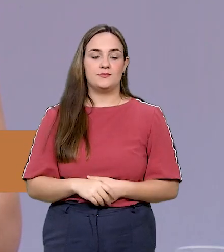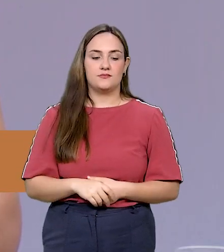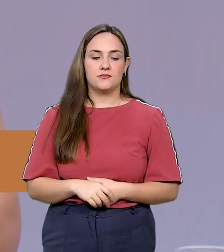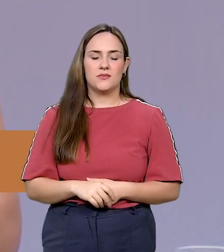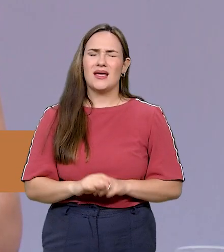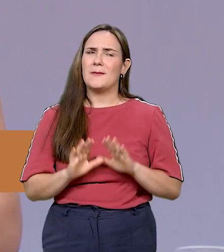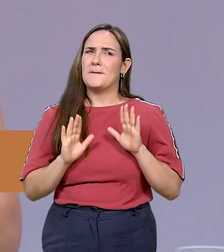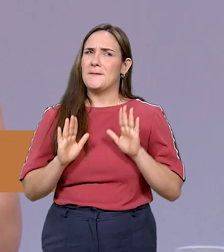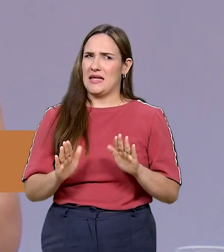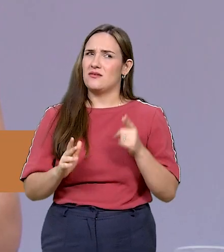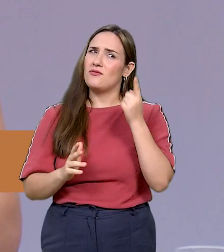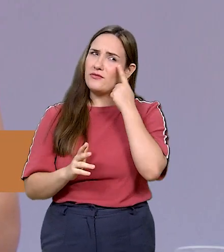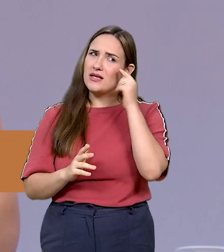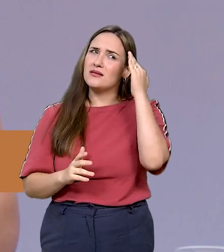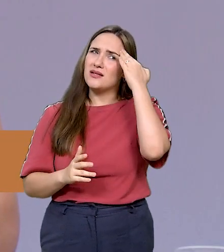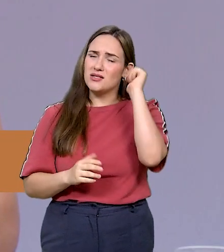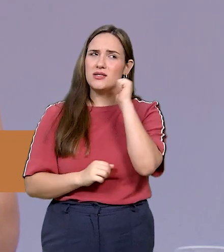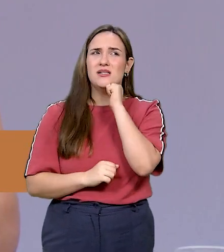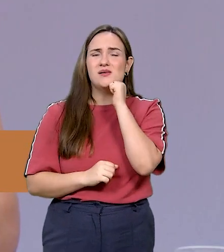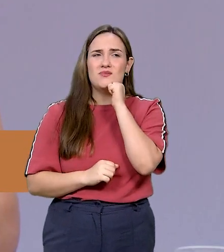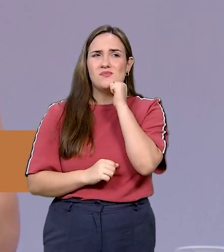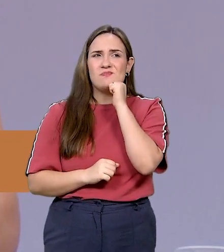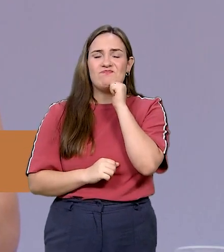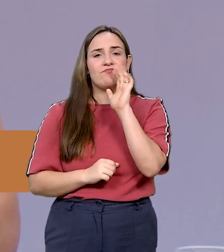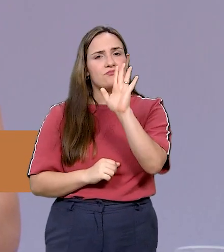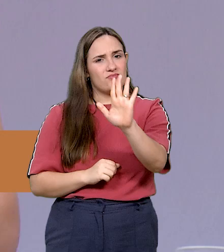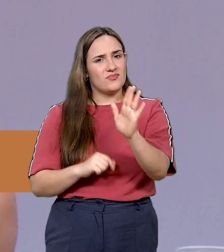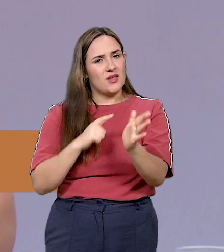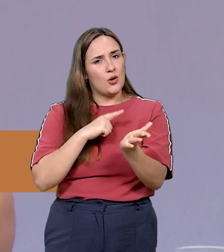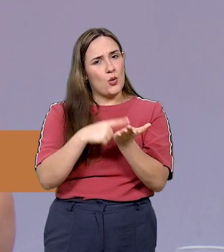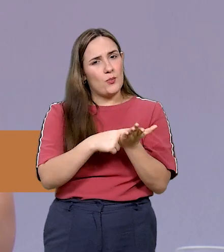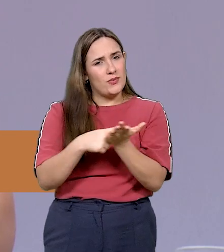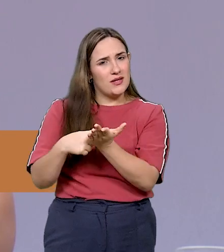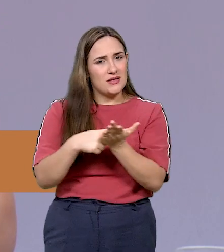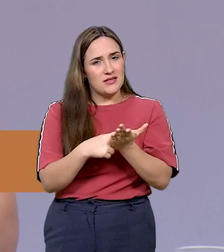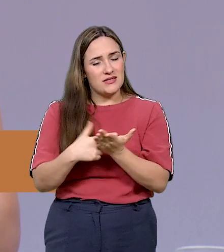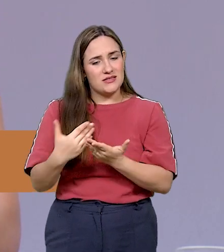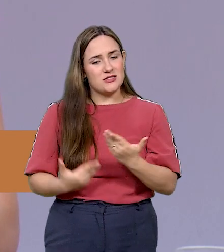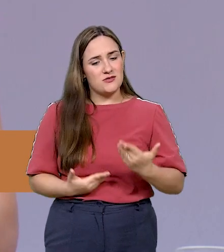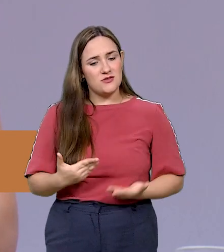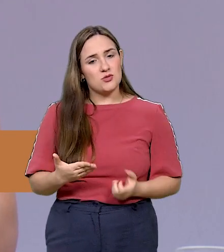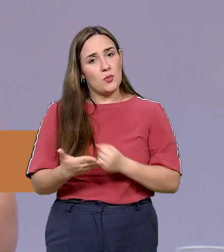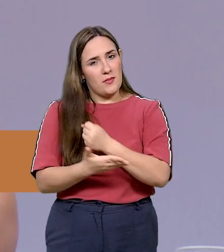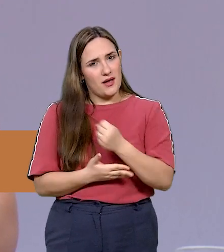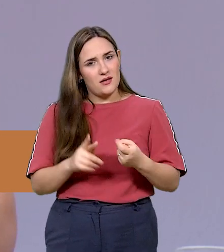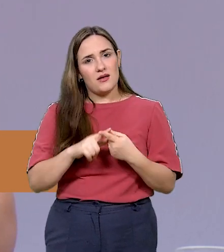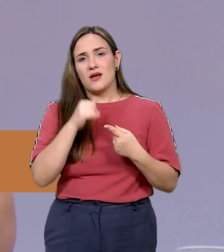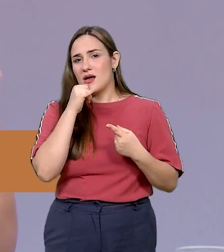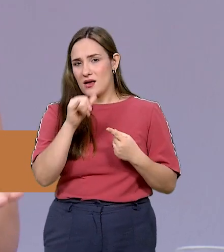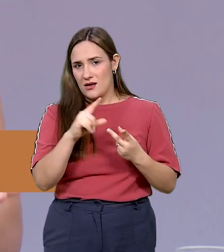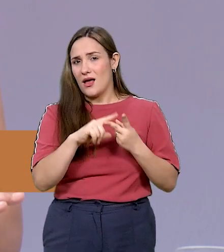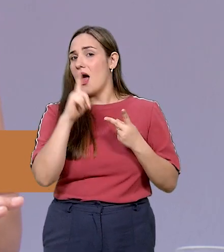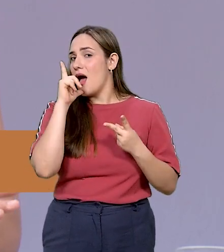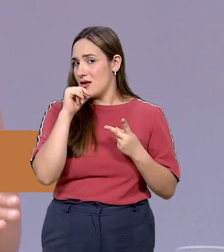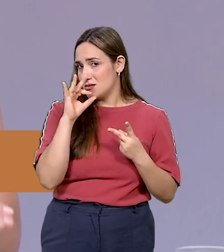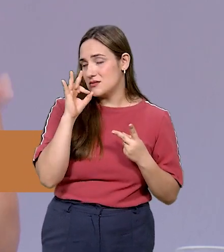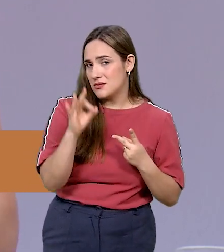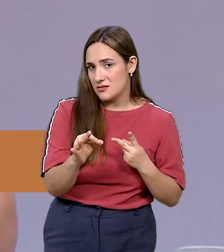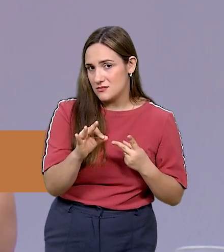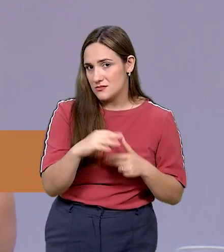só para ver se eu entendi, são acordos relacionados aos serviços essenciais, energia elétrica e